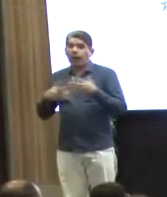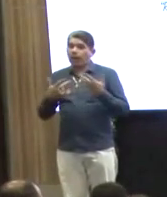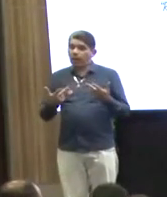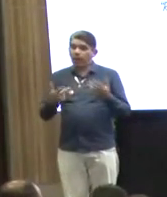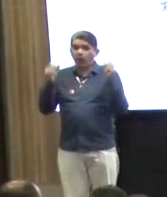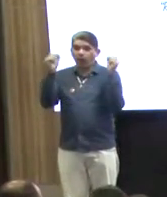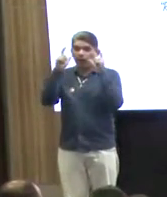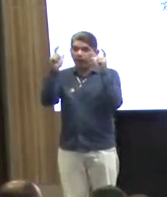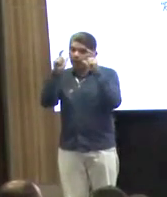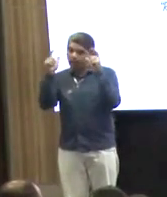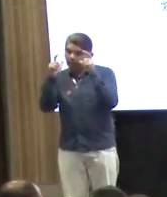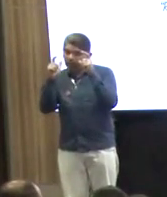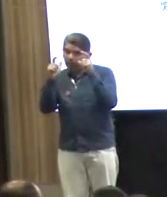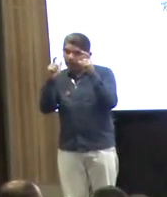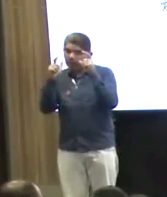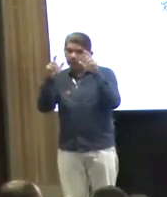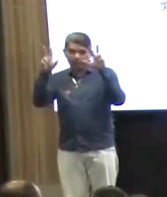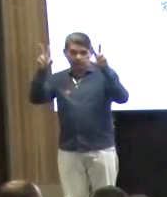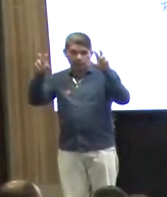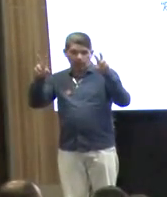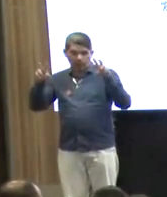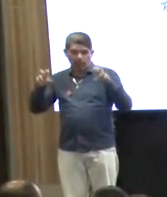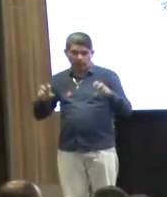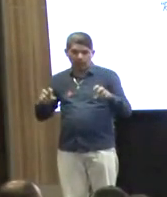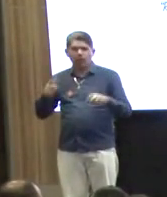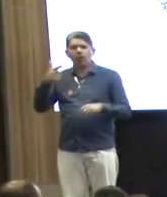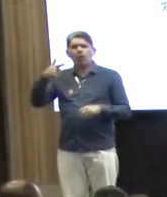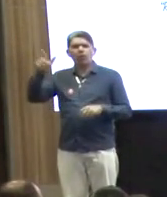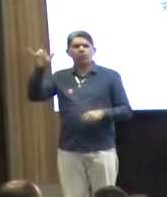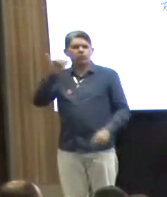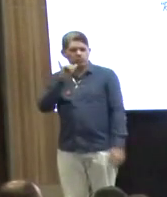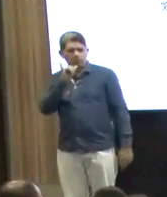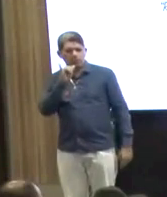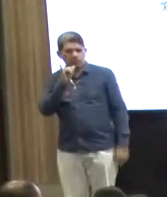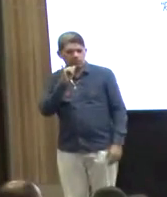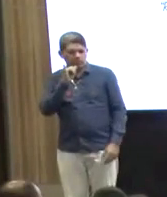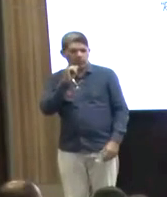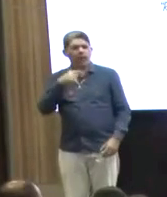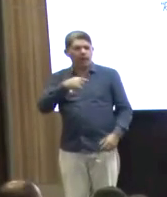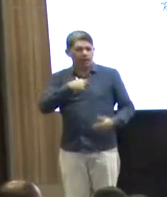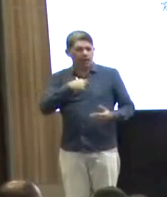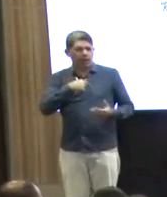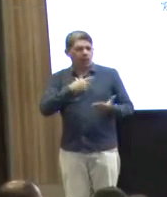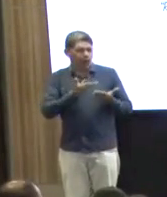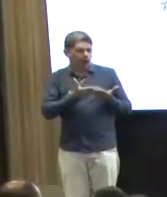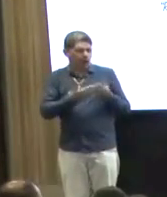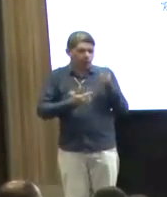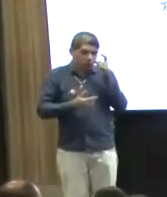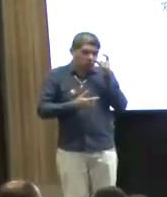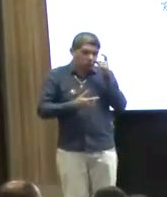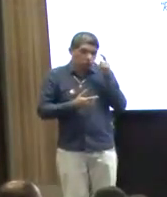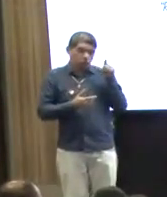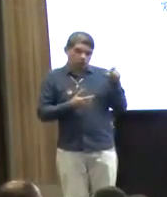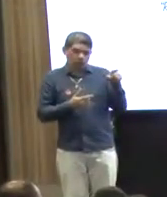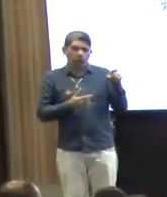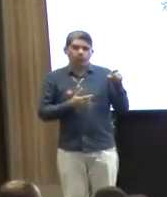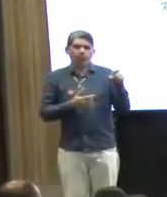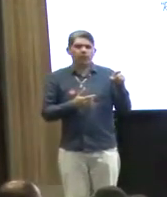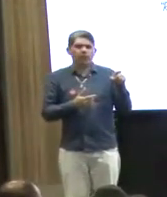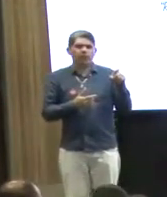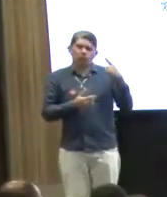coisa diferente. Vou dar um exemplo, mais um, só que assim, eu assisto muita aula. Né? E um dia